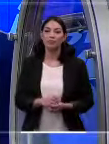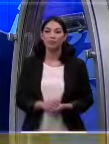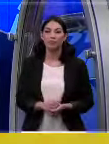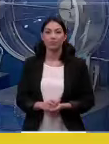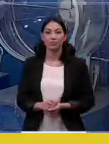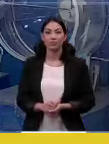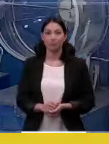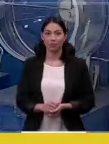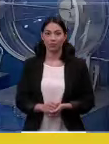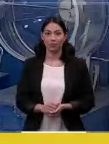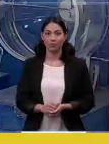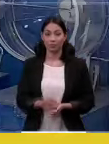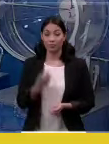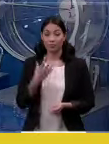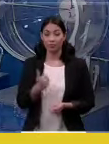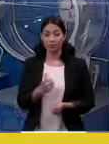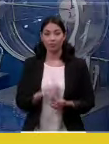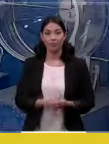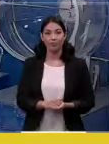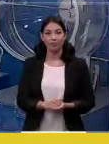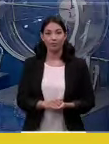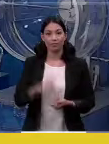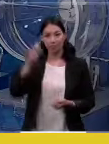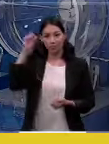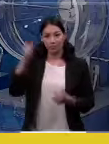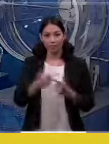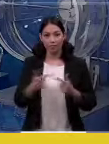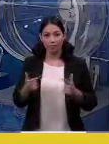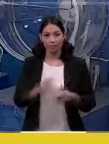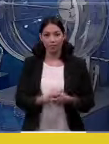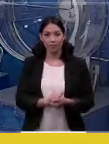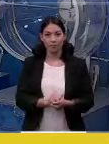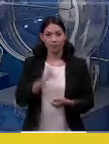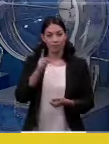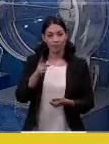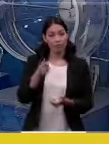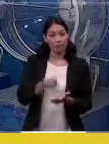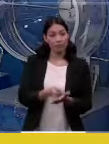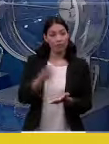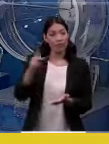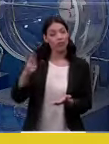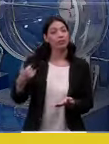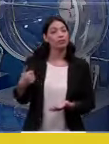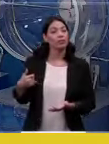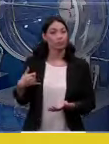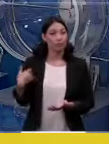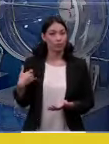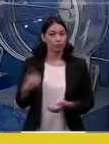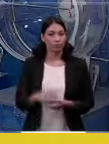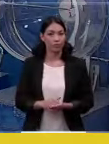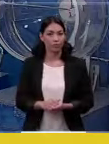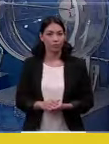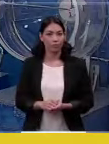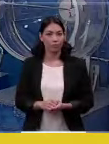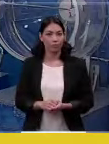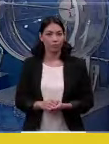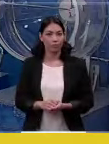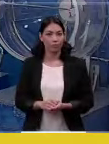Mania. Muito bem, Dia de Sorte é a loteria onde você aposta os seus dias da sorte. Todo mundo tem os seus, não é